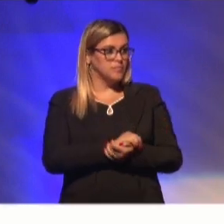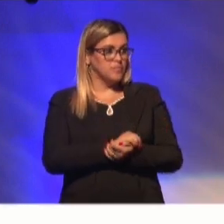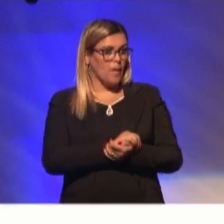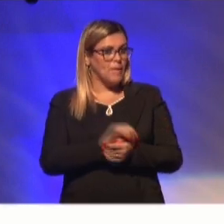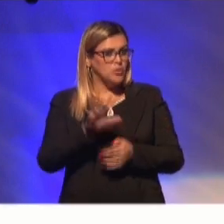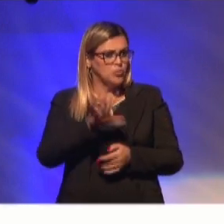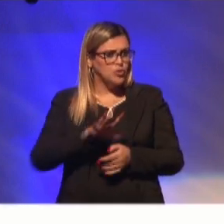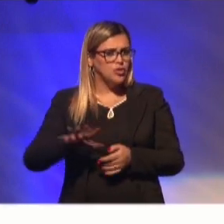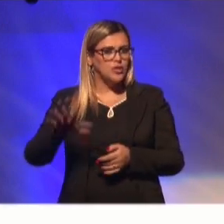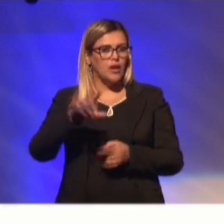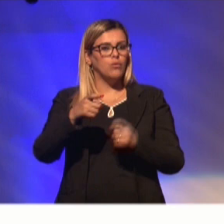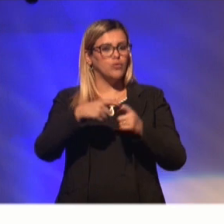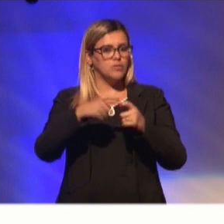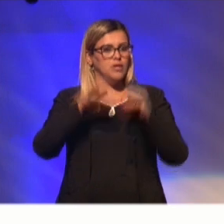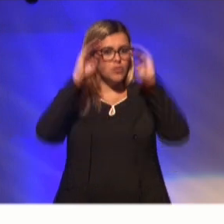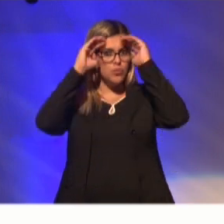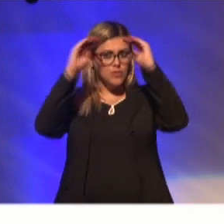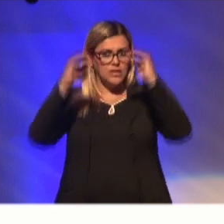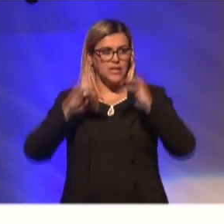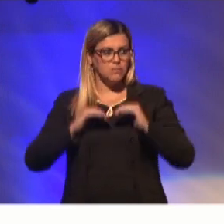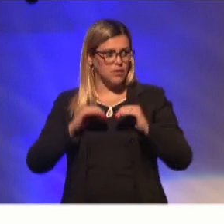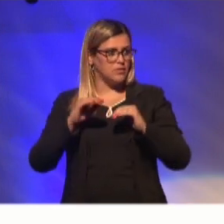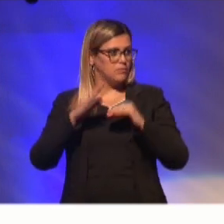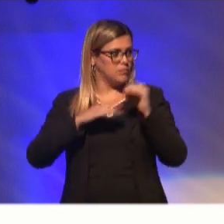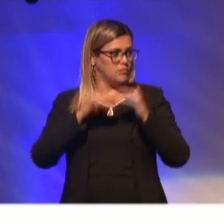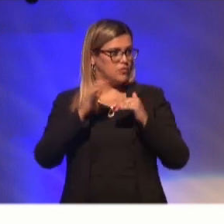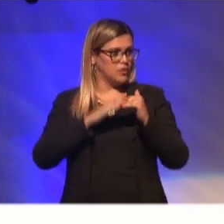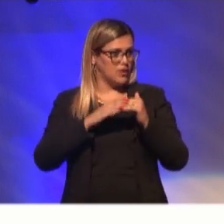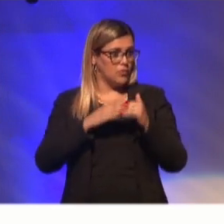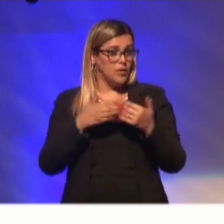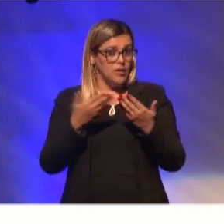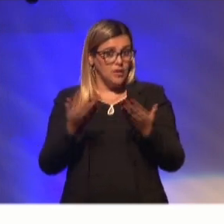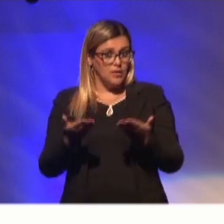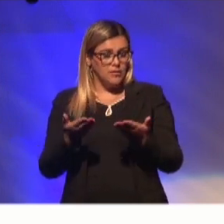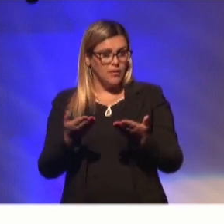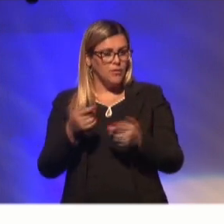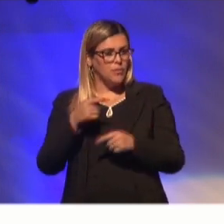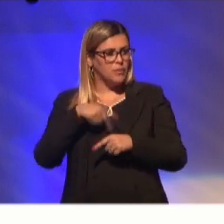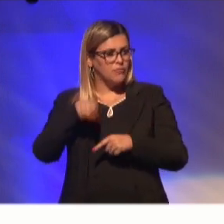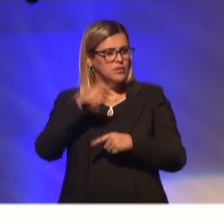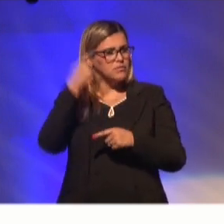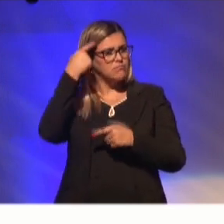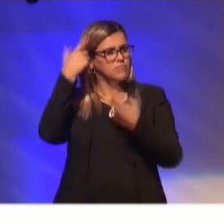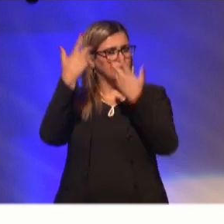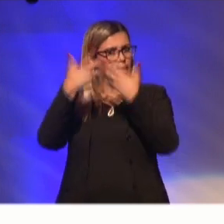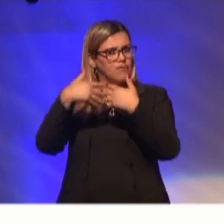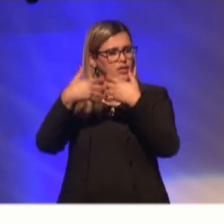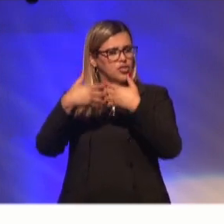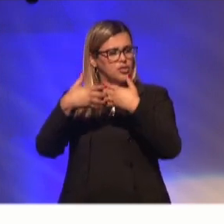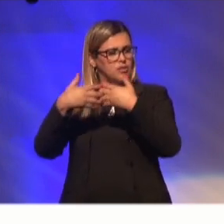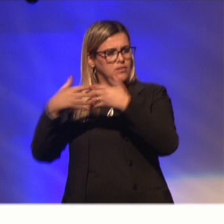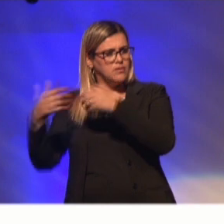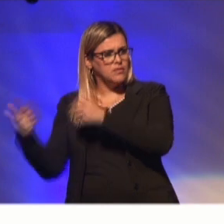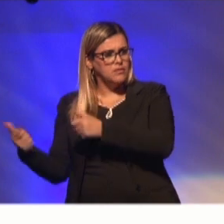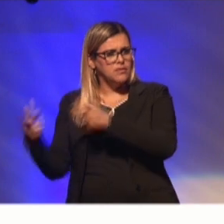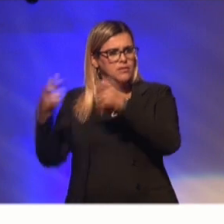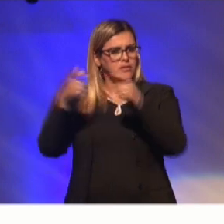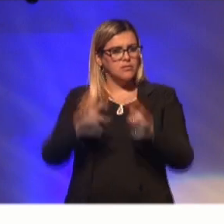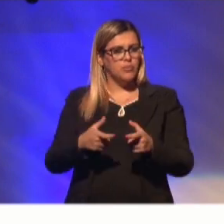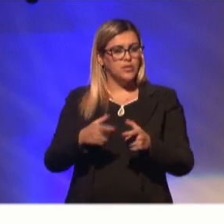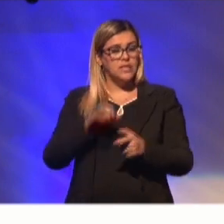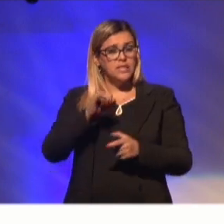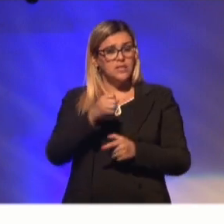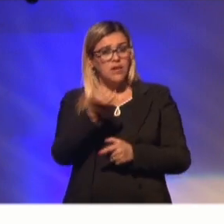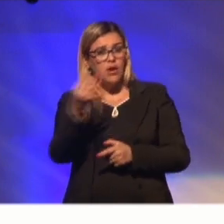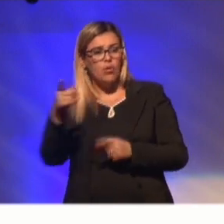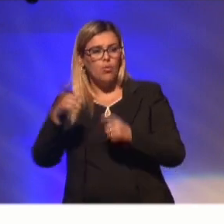em geral, os médicos nos respeitam. Deixo para vocês uma mensagem da seguinte forma: se posicionem. Se algum dia